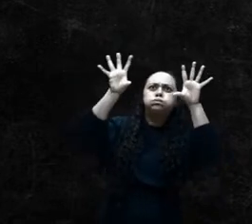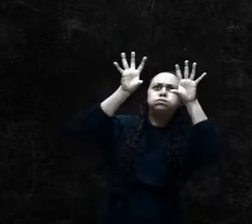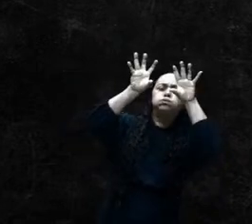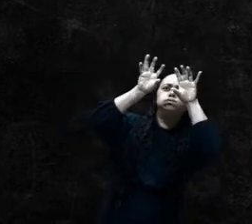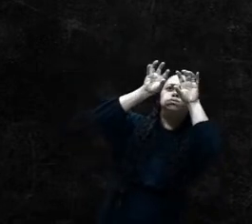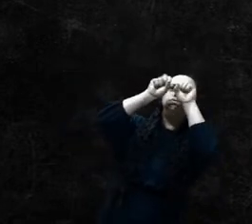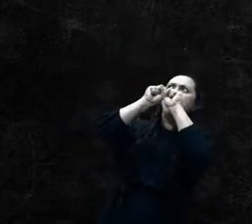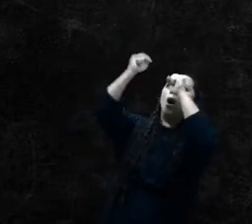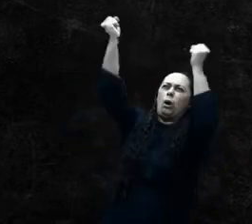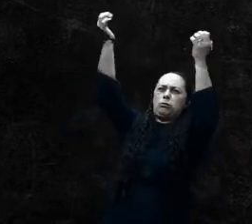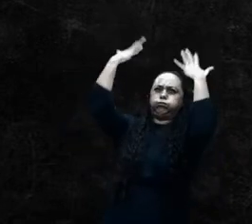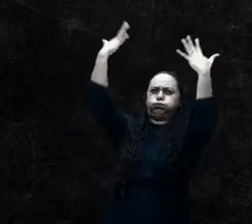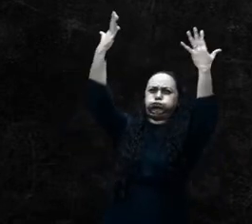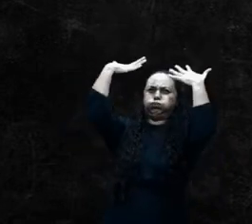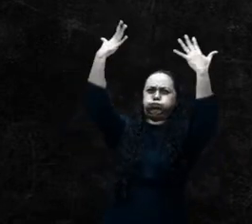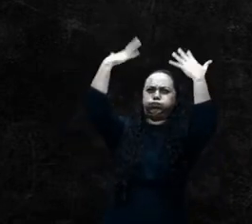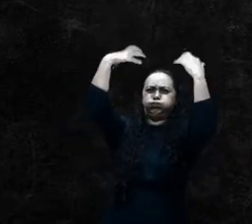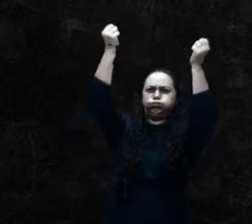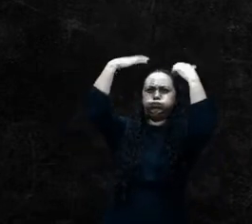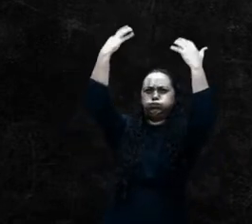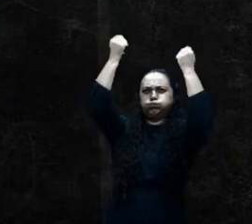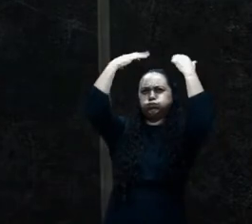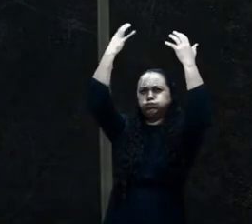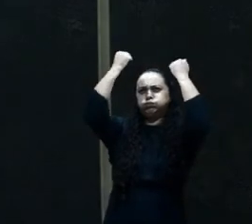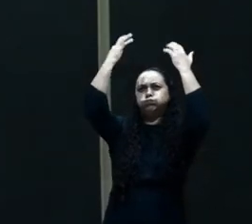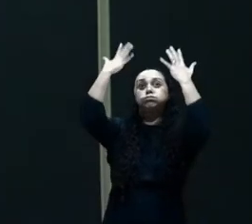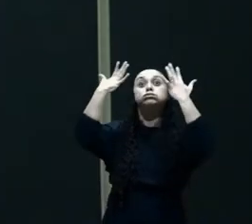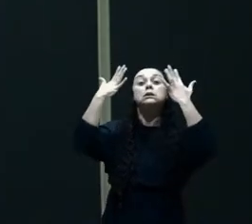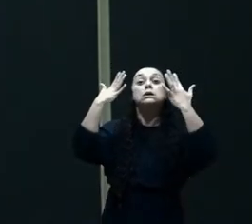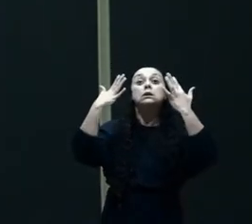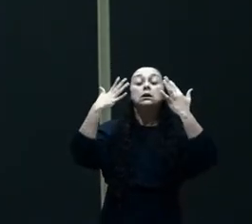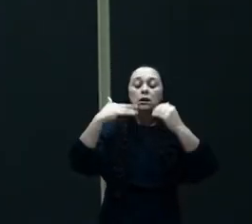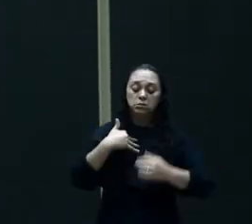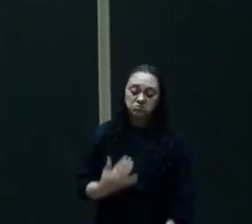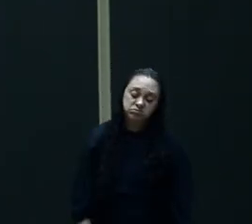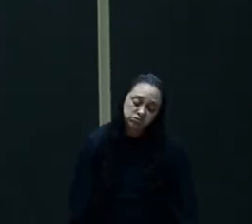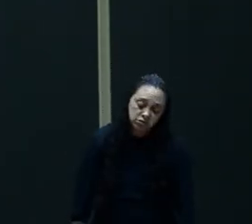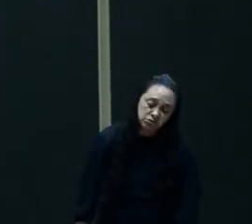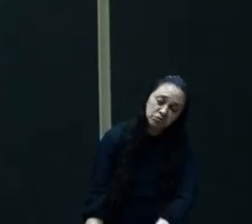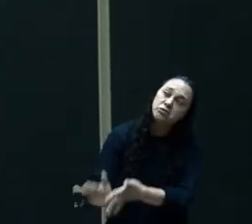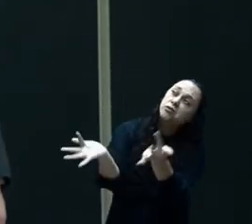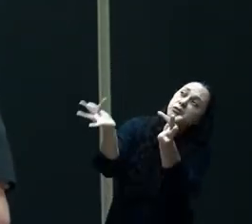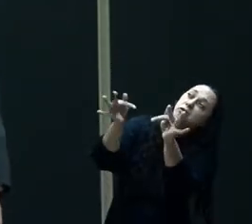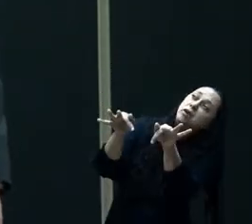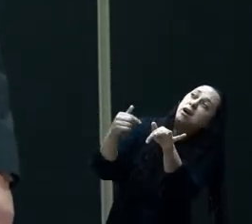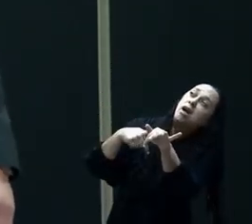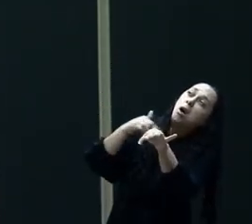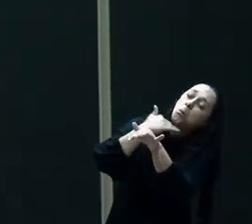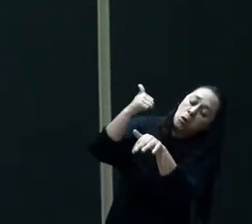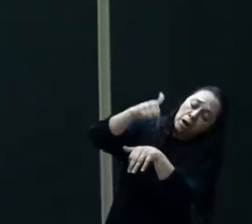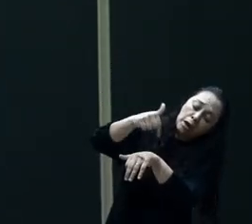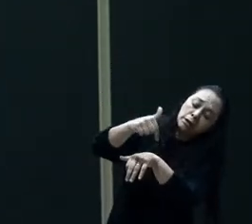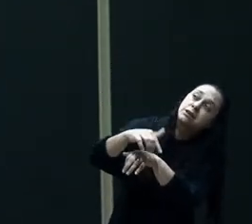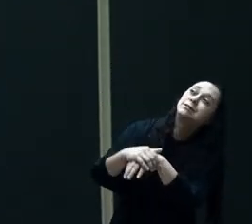Afinal acabou a esperança de salvamento sabe o que você é olhar diante